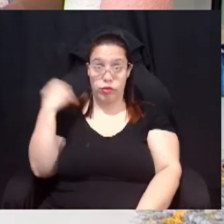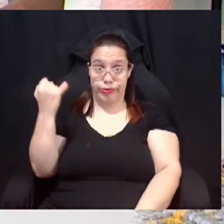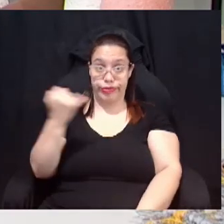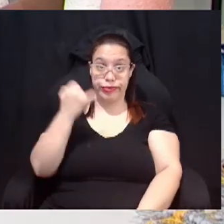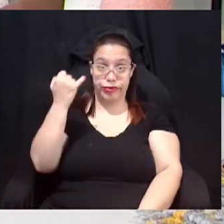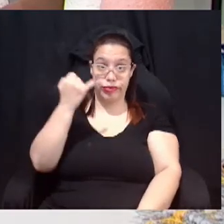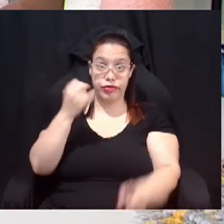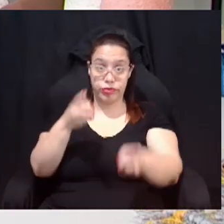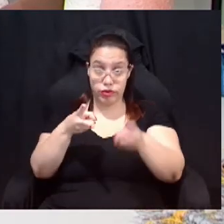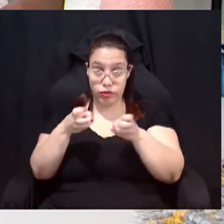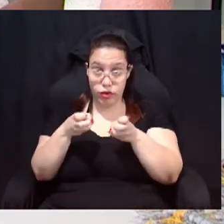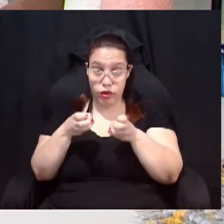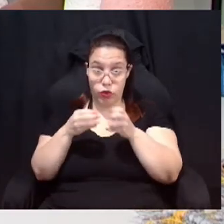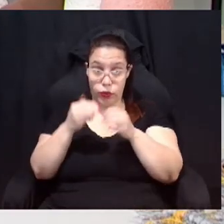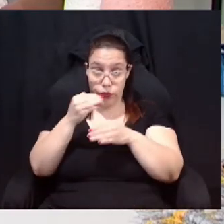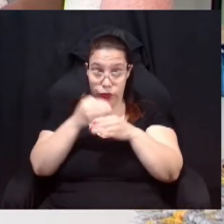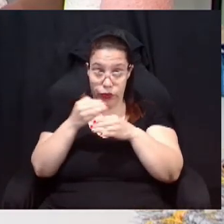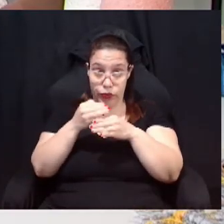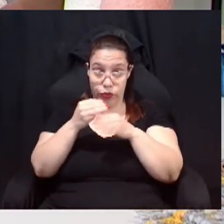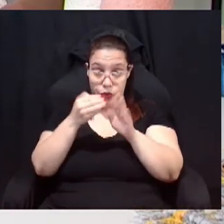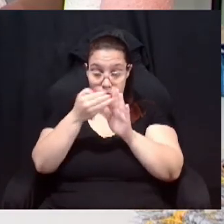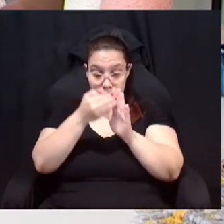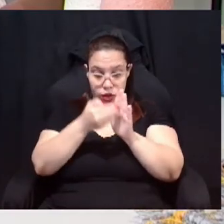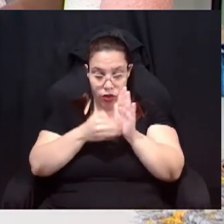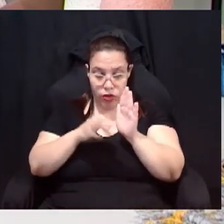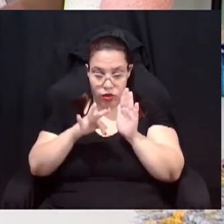esse alinhamento dos fios.